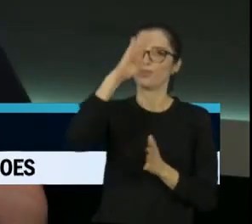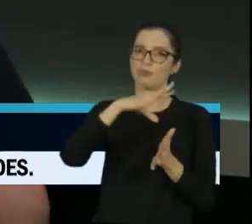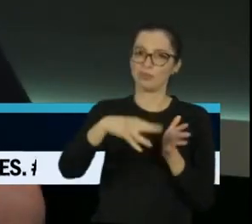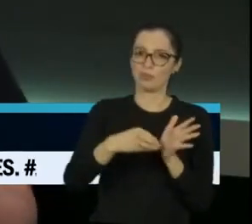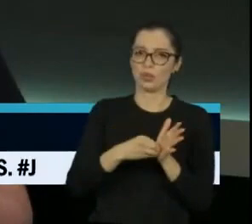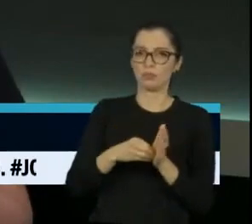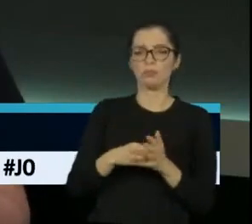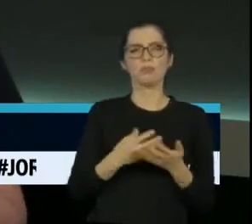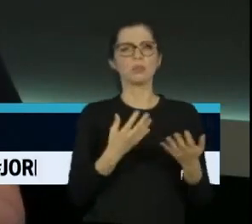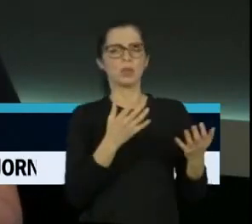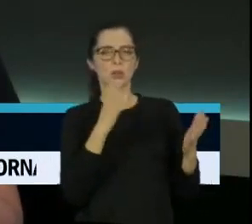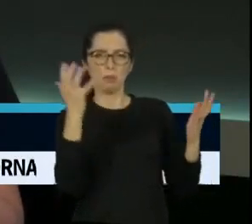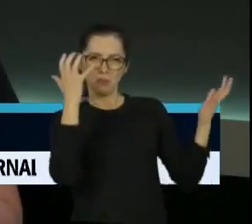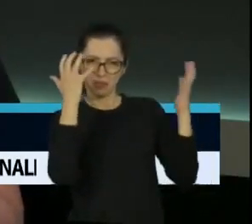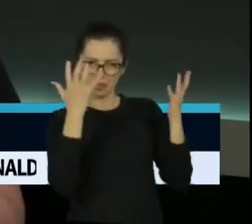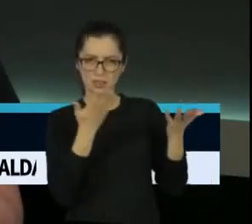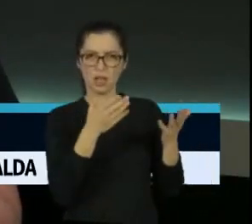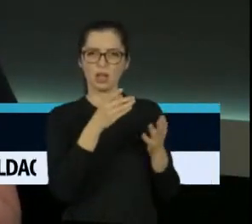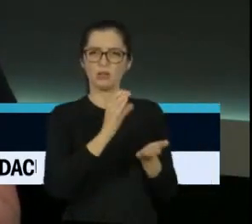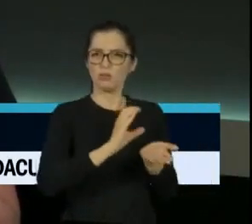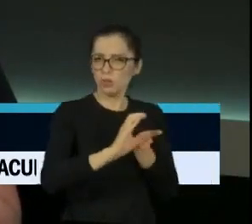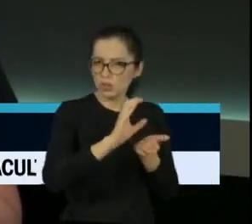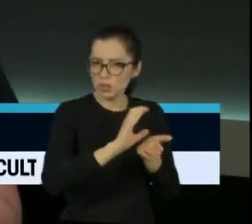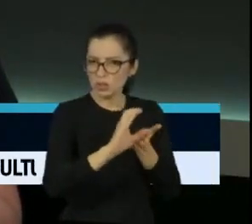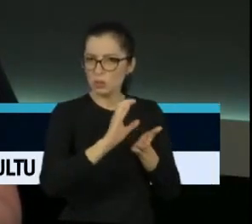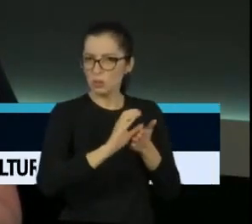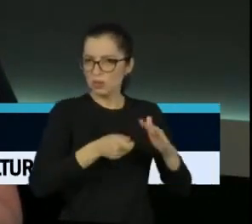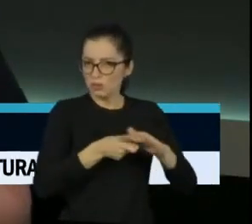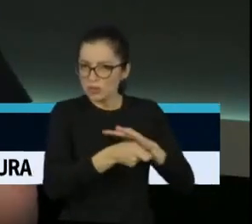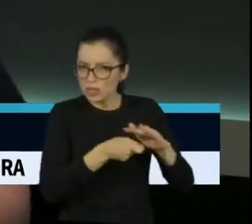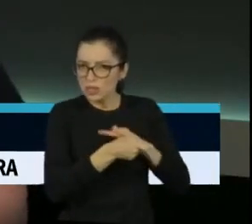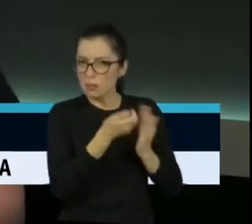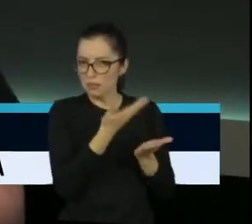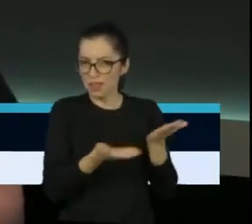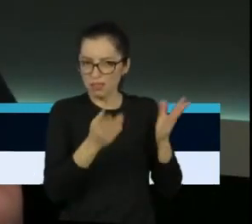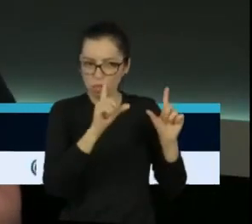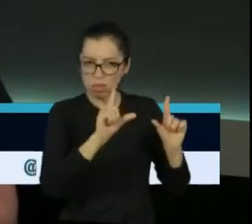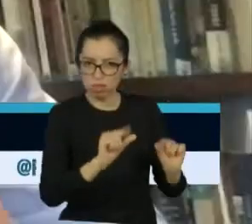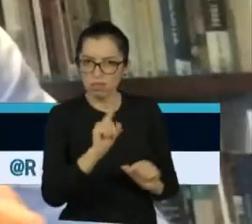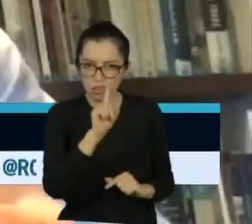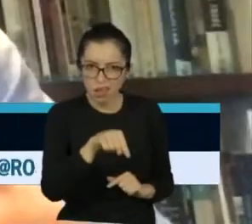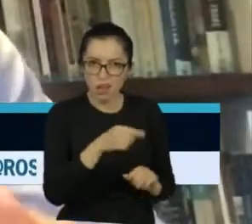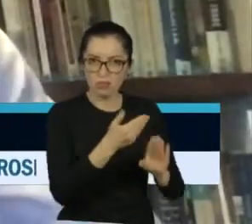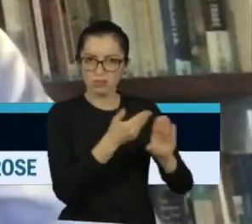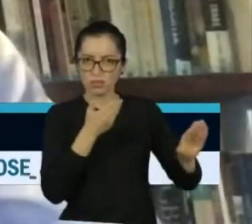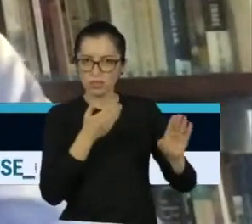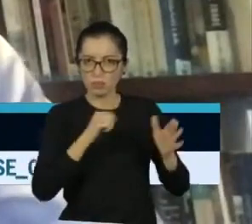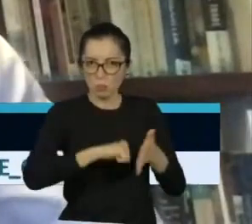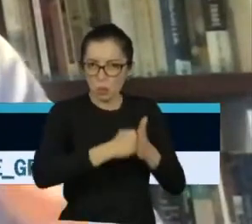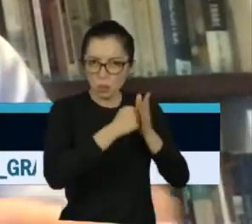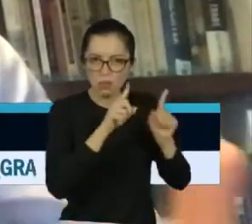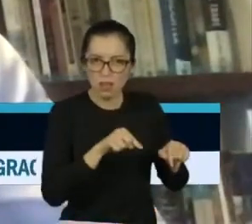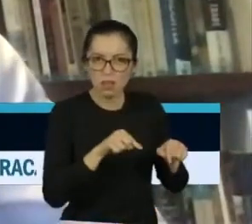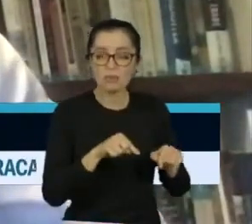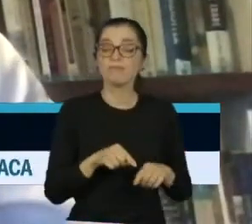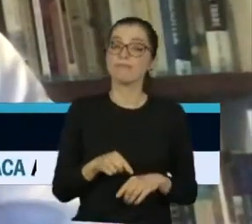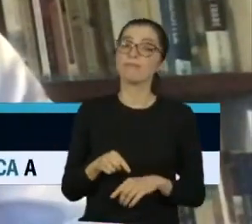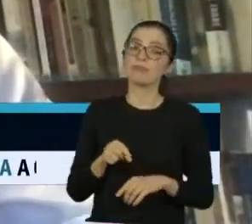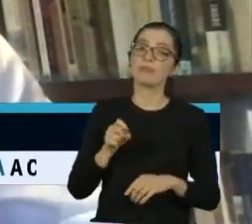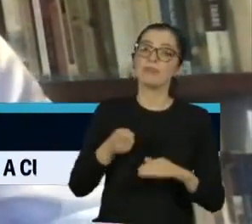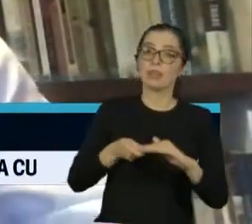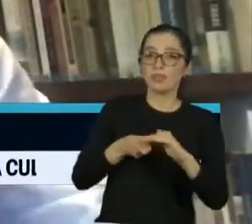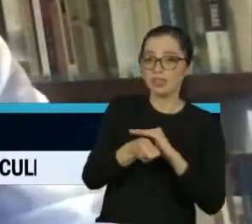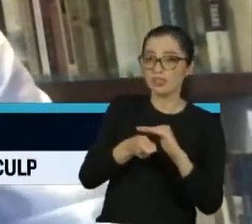mas já perdemos investimentos por conta disso? Investidores já se afastaram? Os investidores se afastam por um conjunto